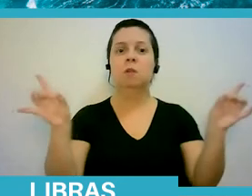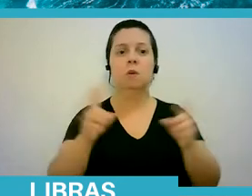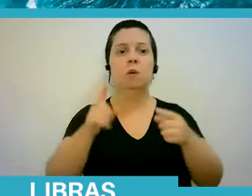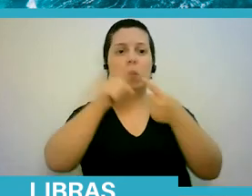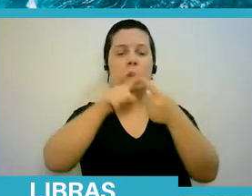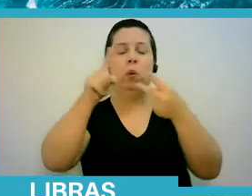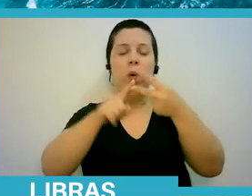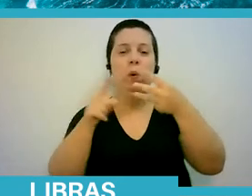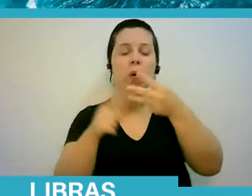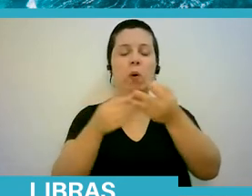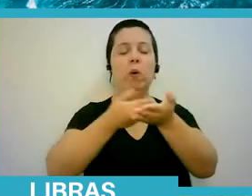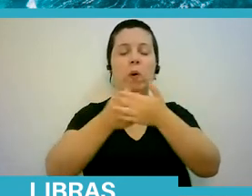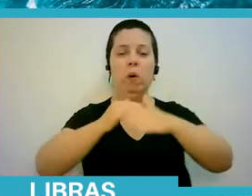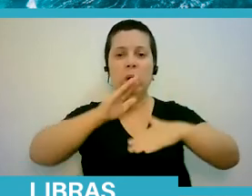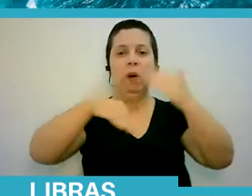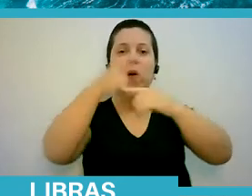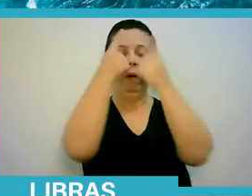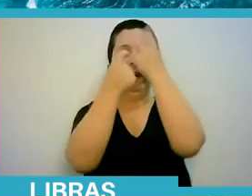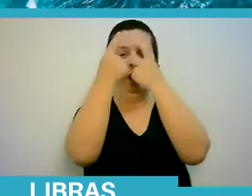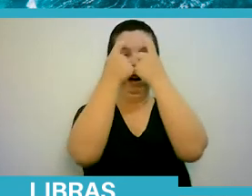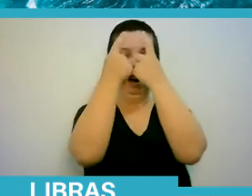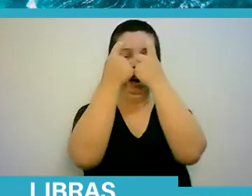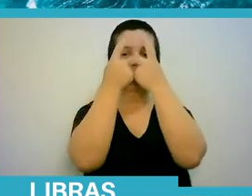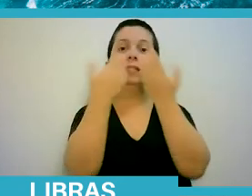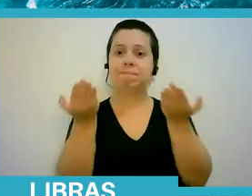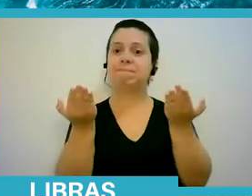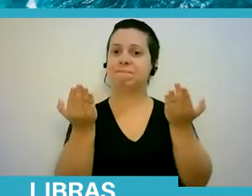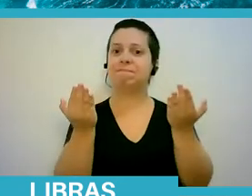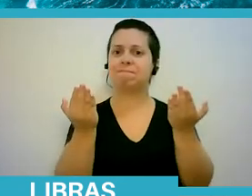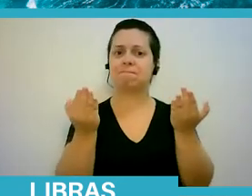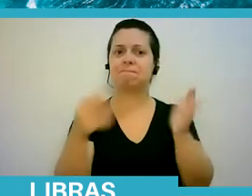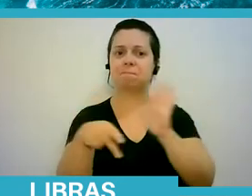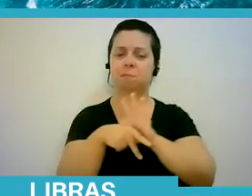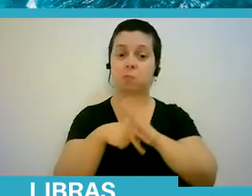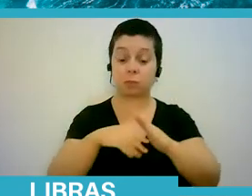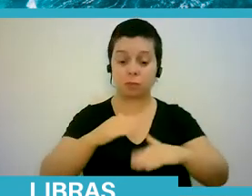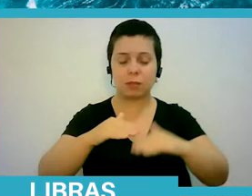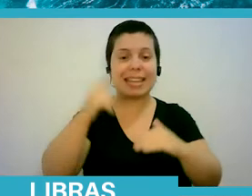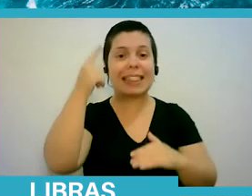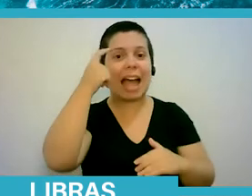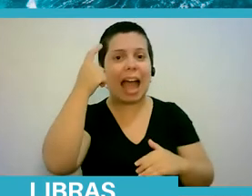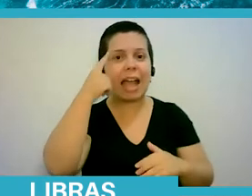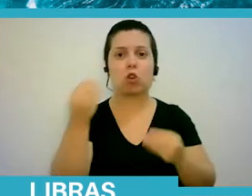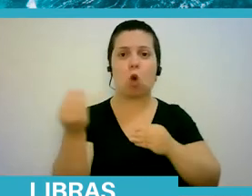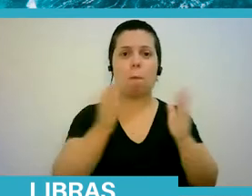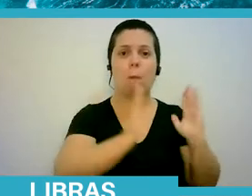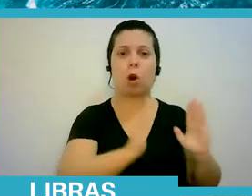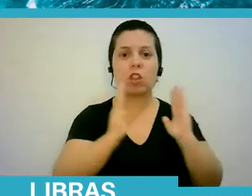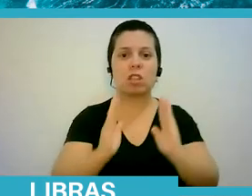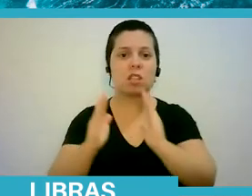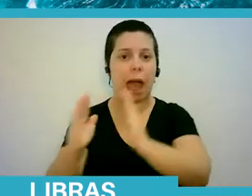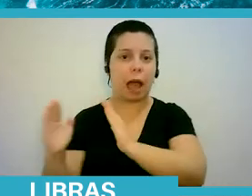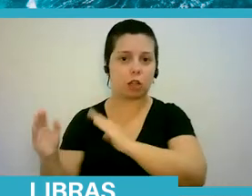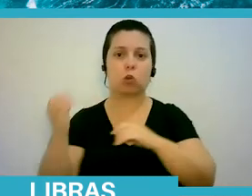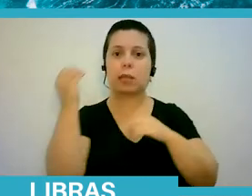para uma parte de desenvolvimento, então aqui você trabalha bastante na parte de desenvolvimento da sua ideia, criando processos, procurando